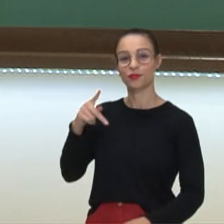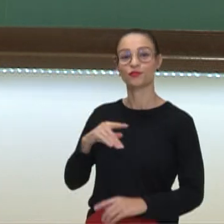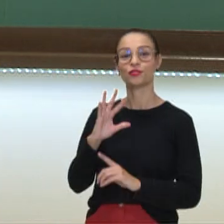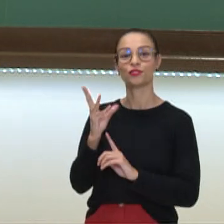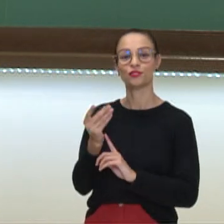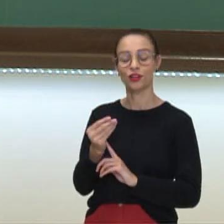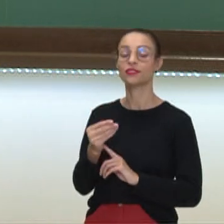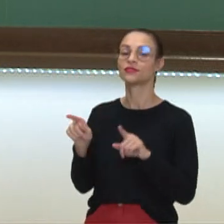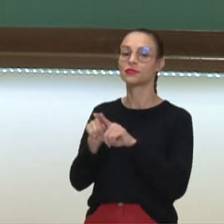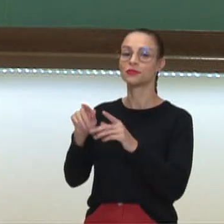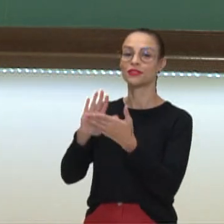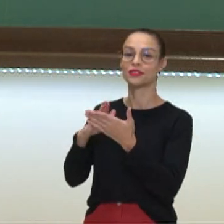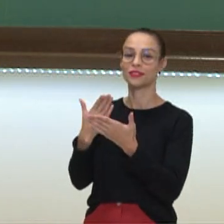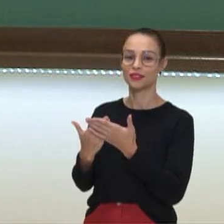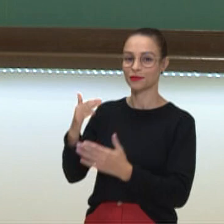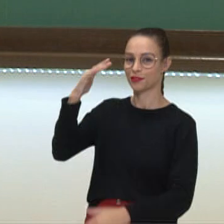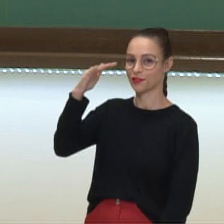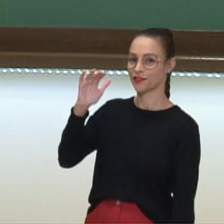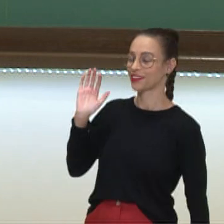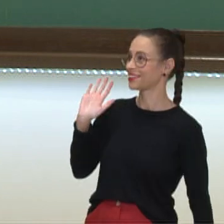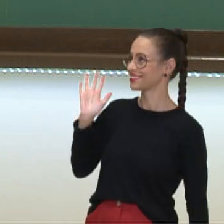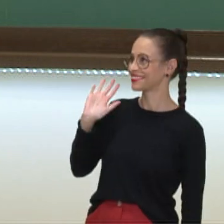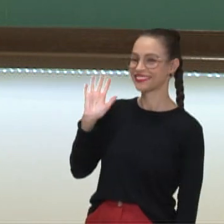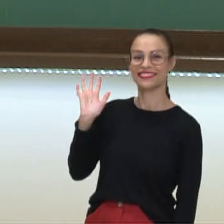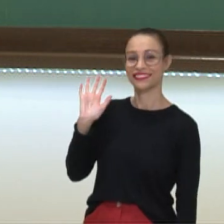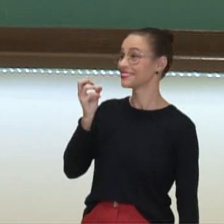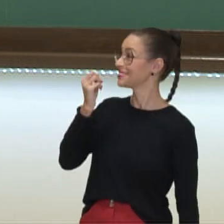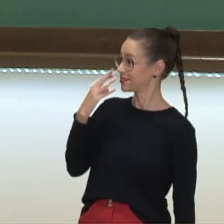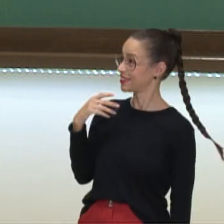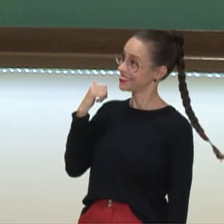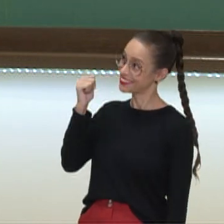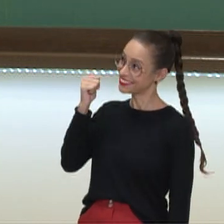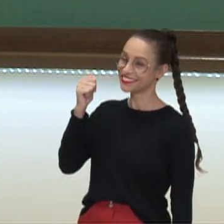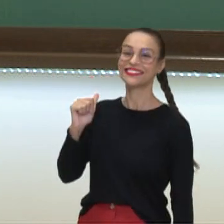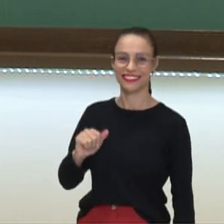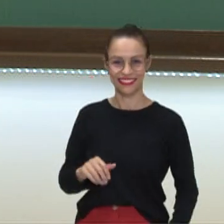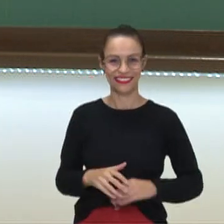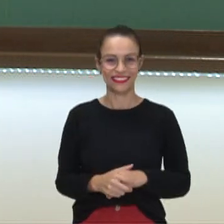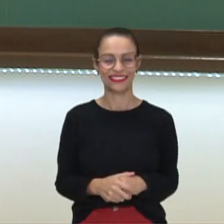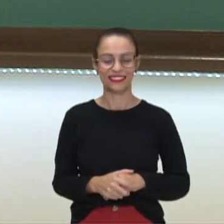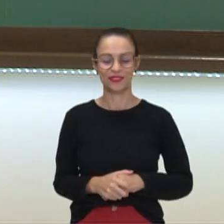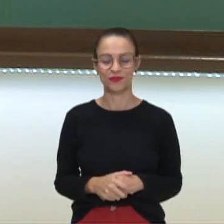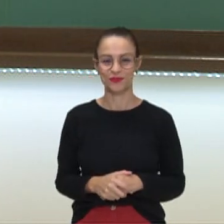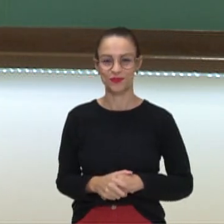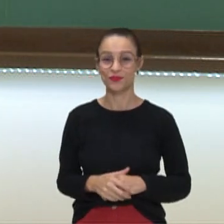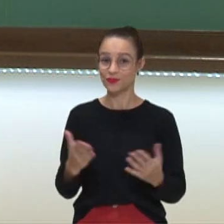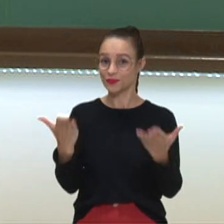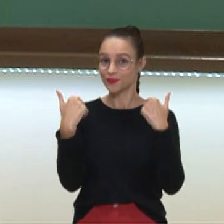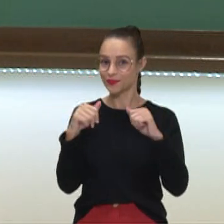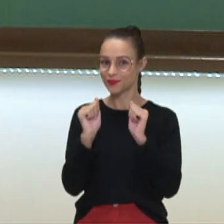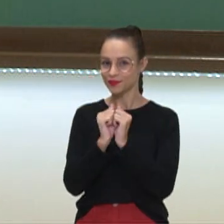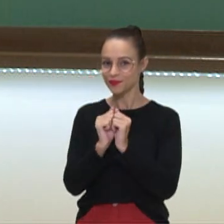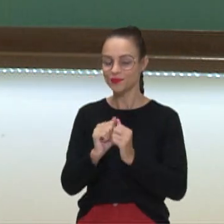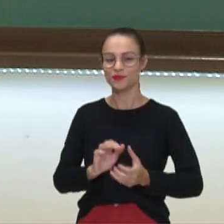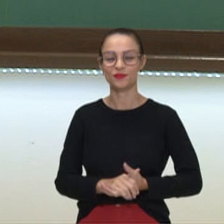vocês e a nossa querida intérprete Viviane aqui com a gente. Tudo bom, Viviane? Vamos juntos?